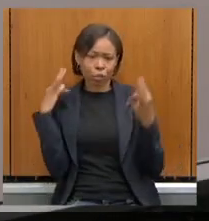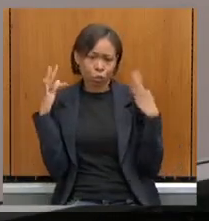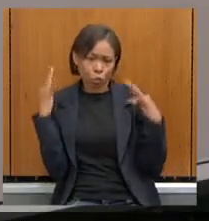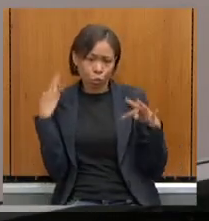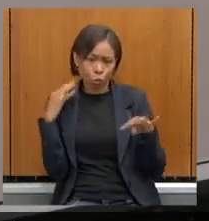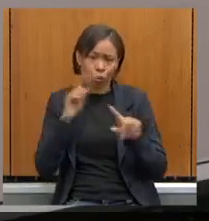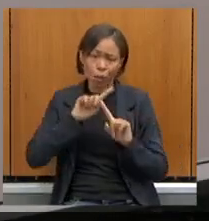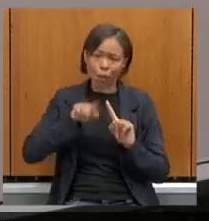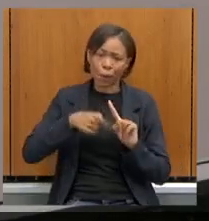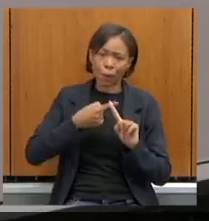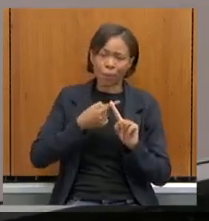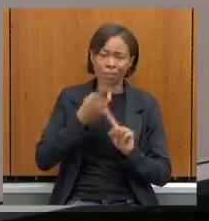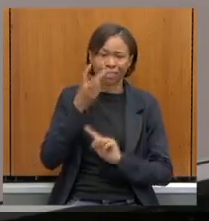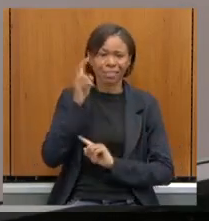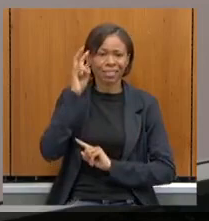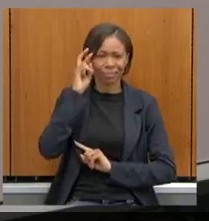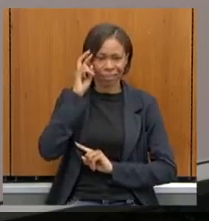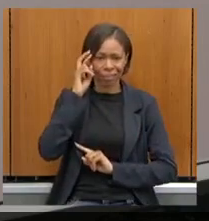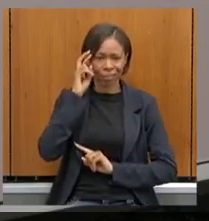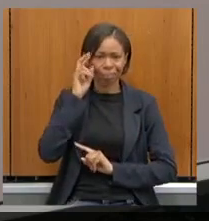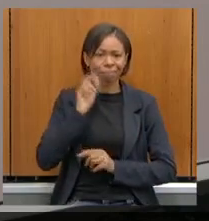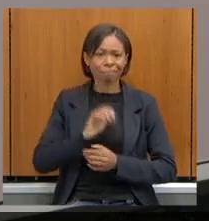obrigado pela presença, deputado,